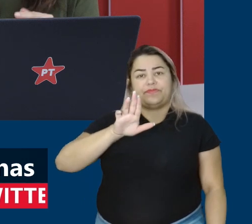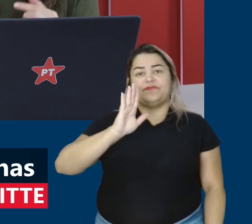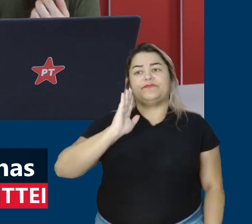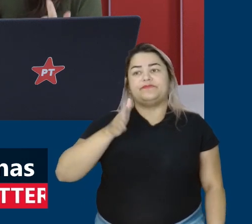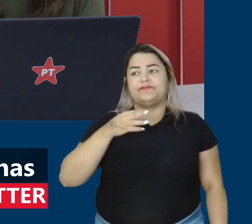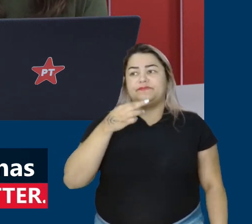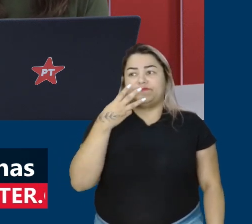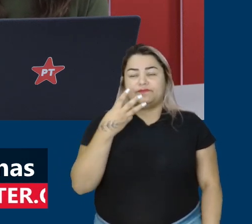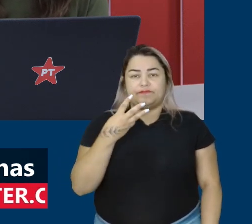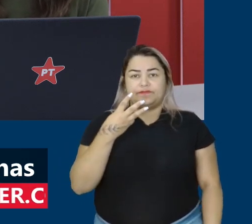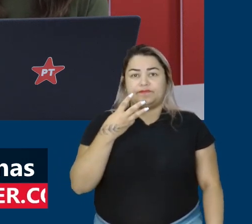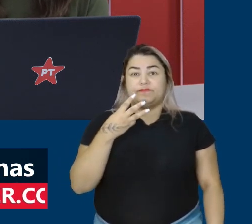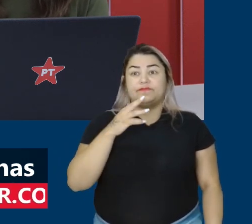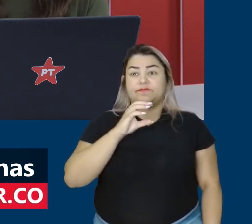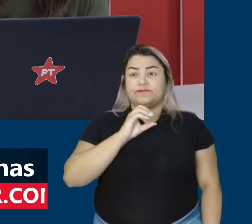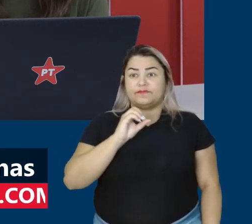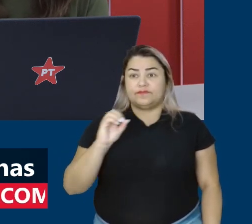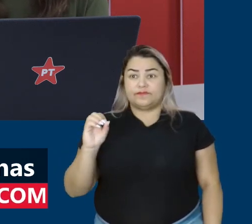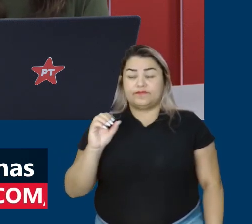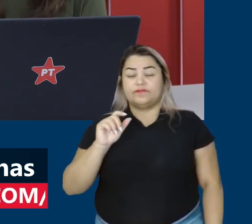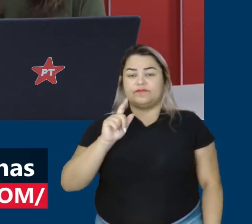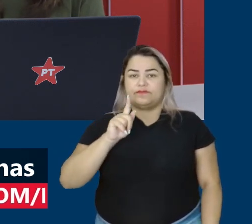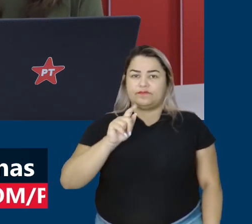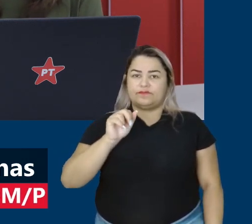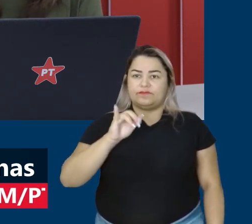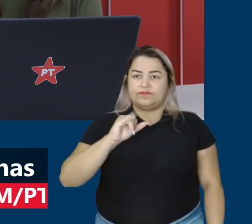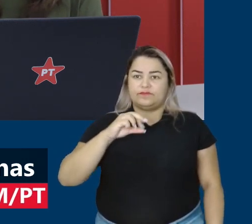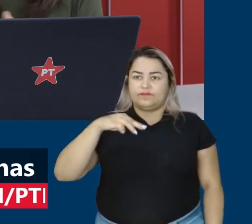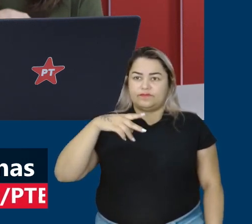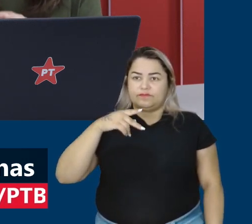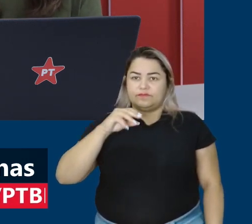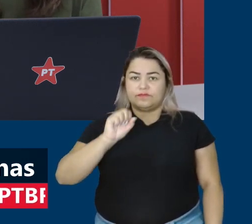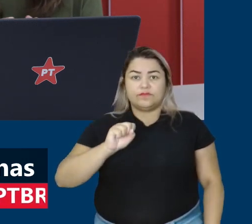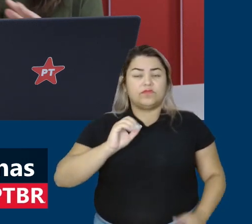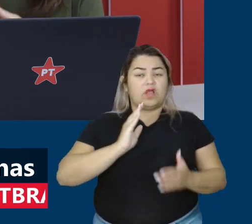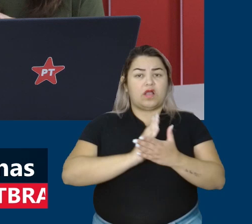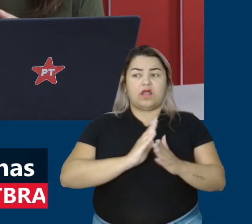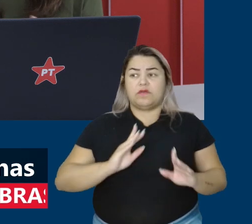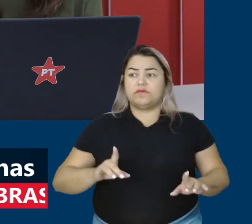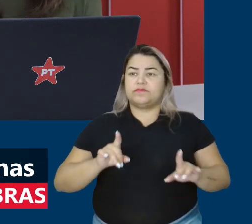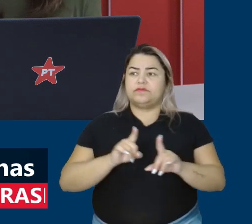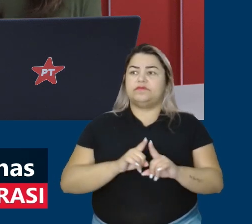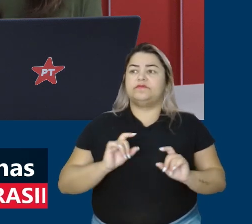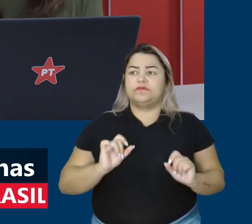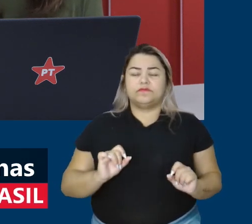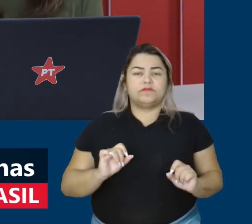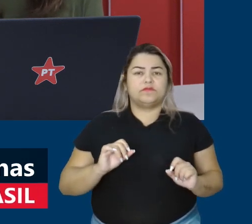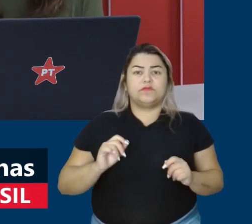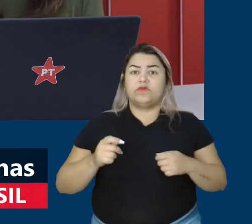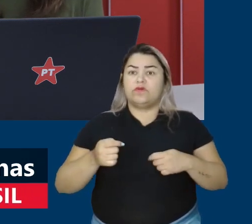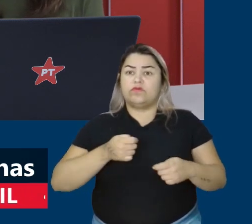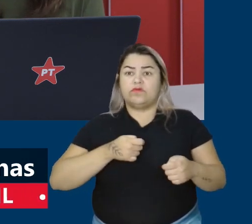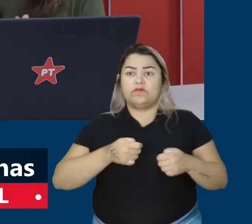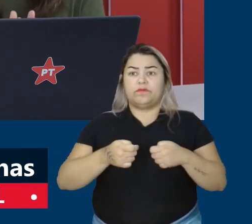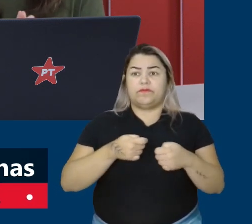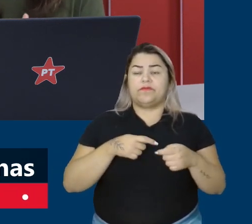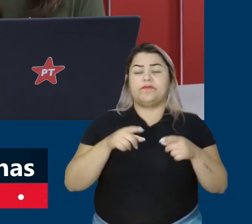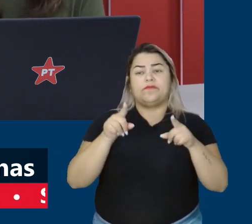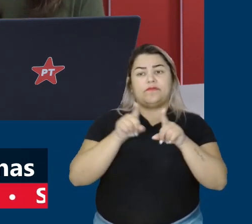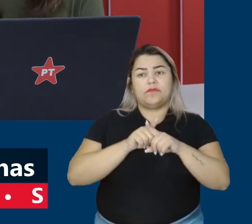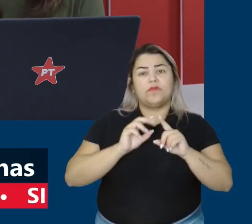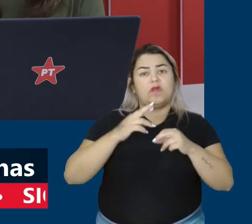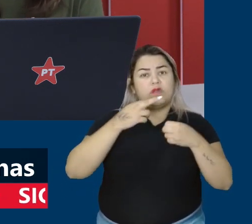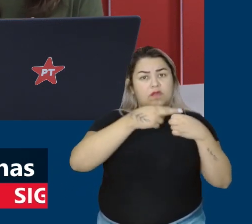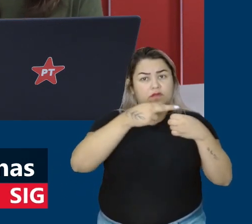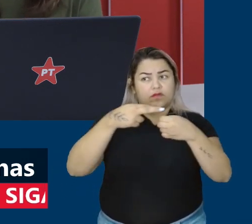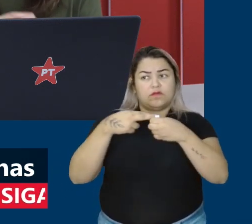mais de 300 garimpos ilegais desmontados. A situação realmente estava totalmente fora de controle ali na